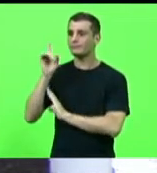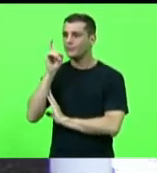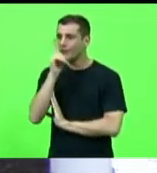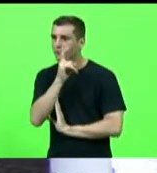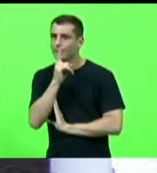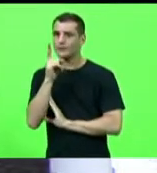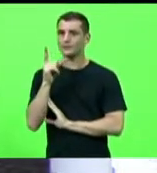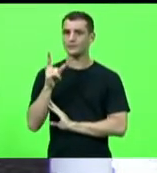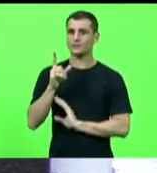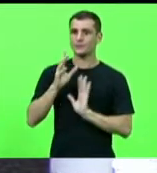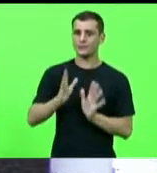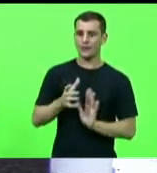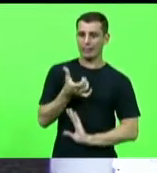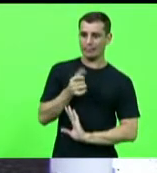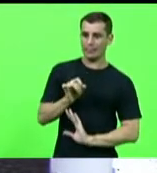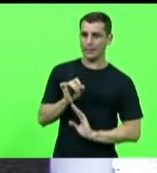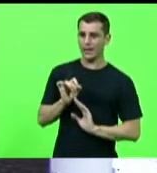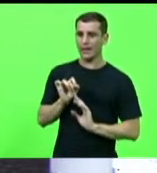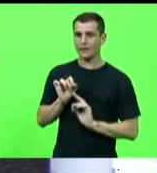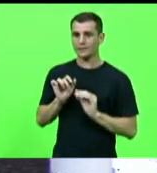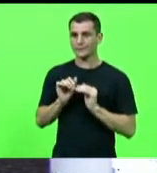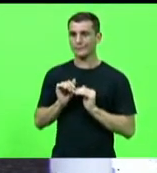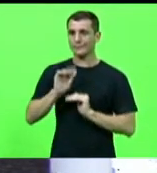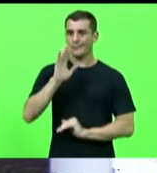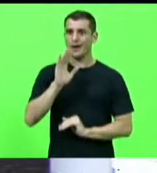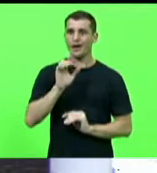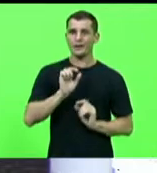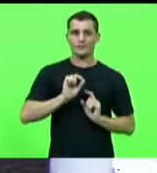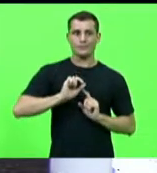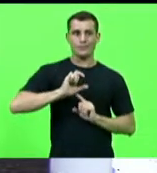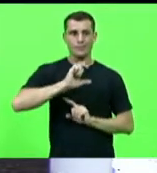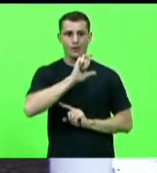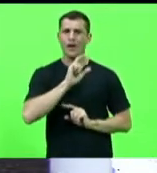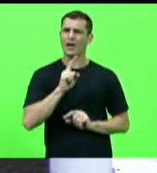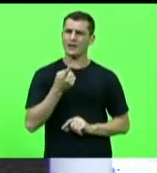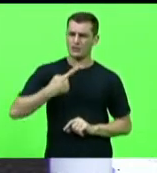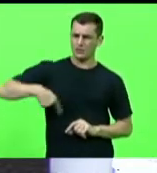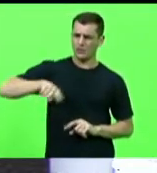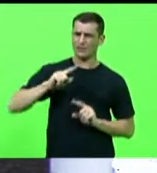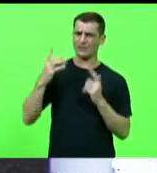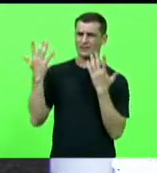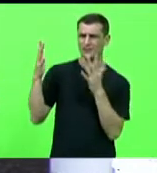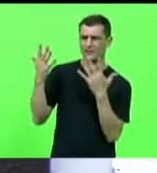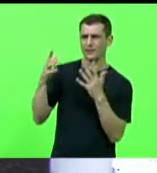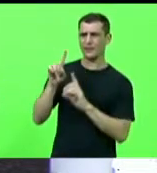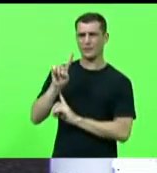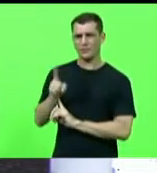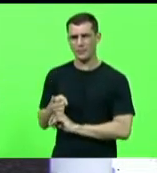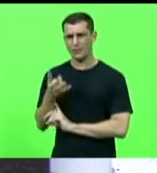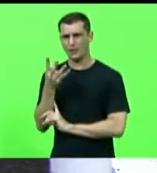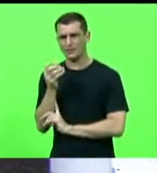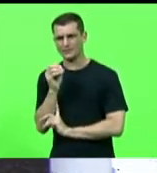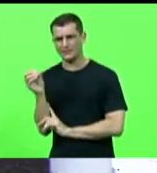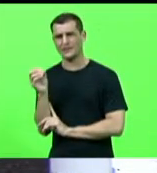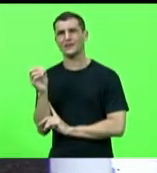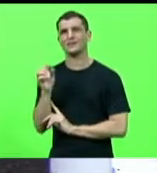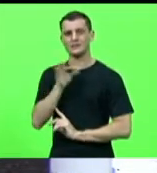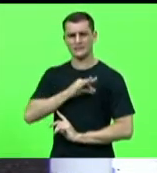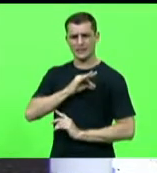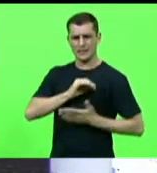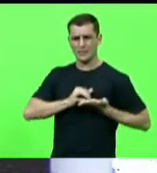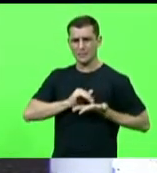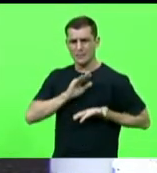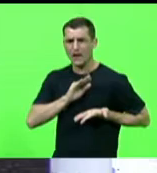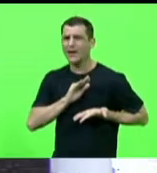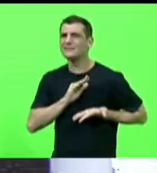aumento. Aí nós temos que comemorar R$ 1.400 de piso salarial, que a gente sabe